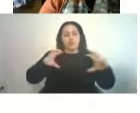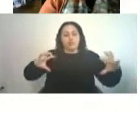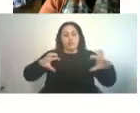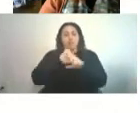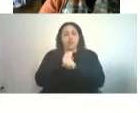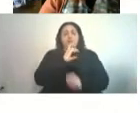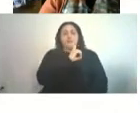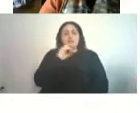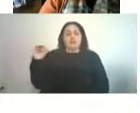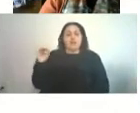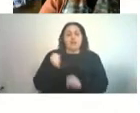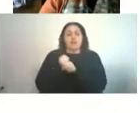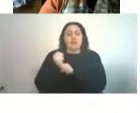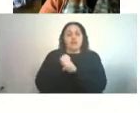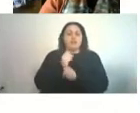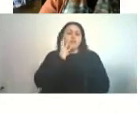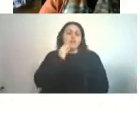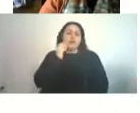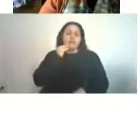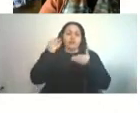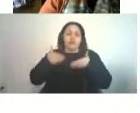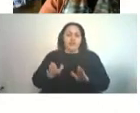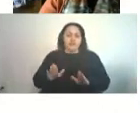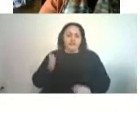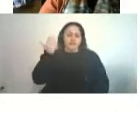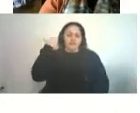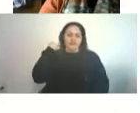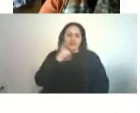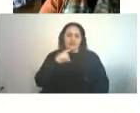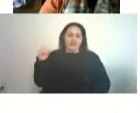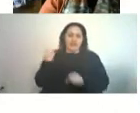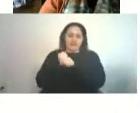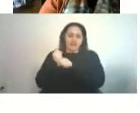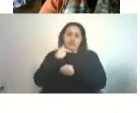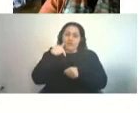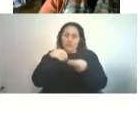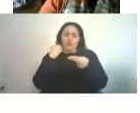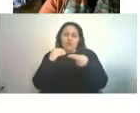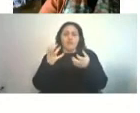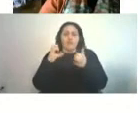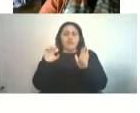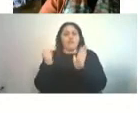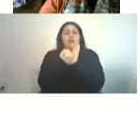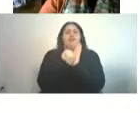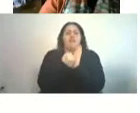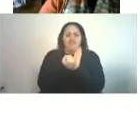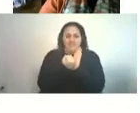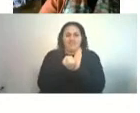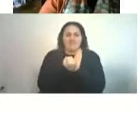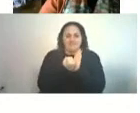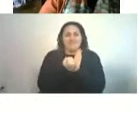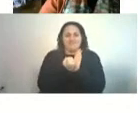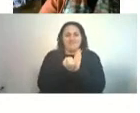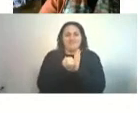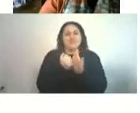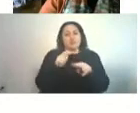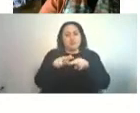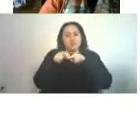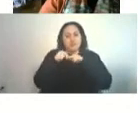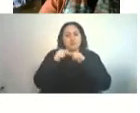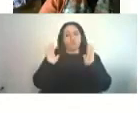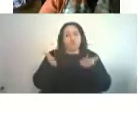do nascimento do Paulo Freire. A UFSPA vai marcar esse centenário também. Então, nós já